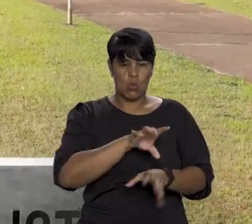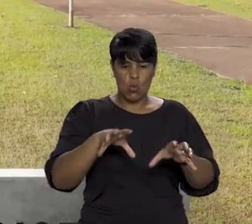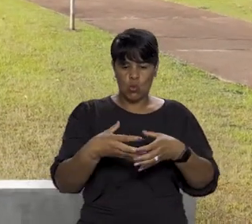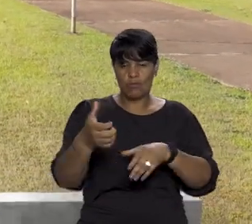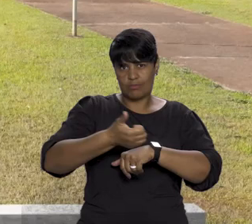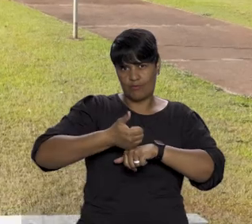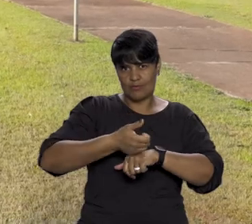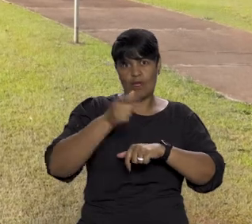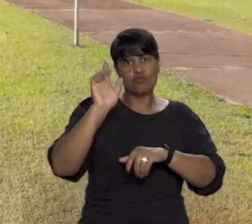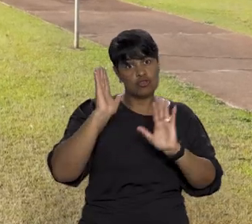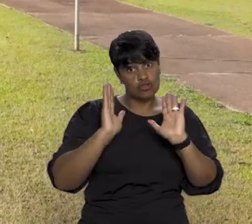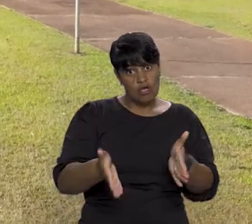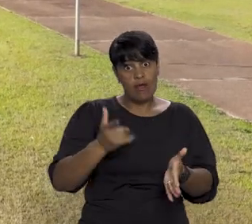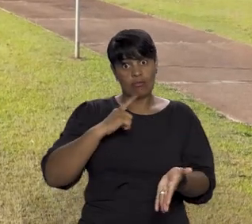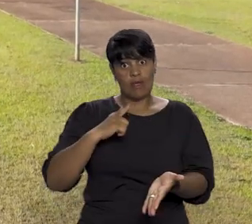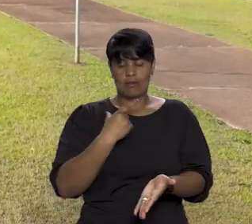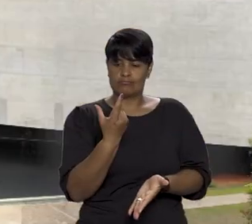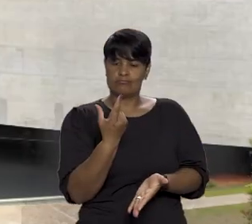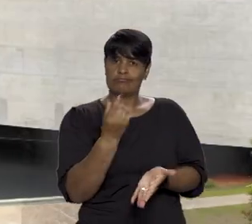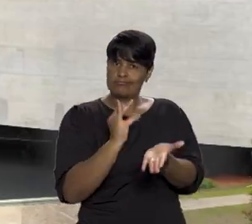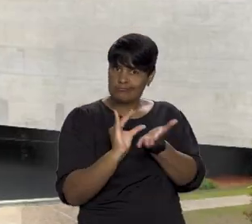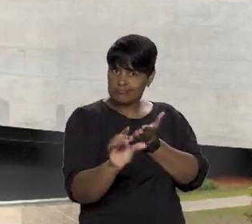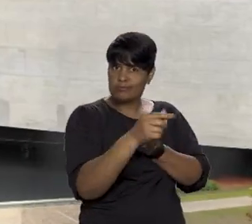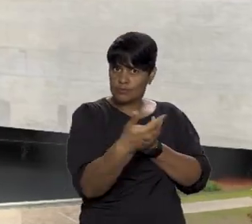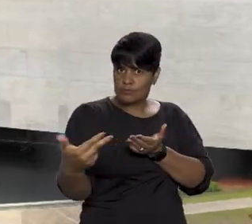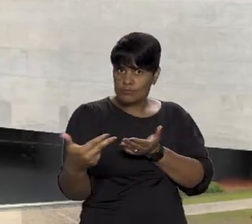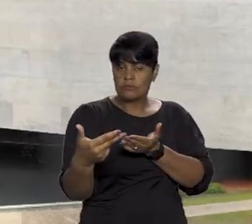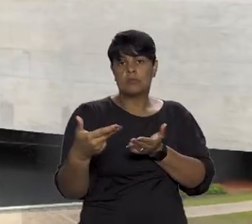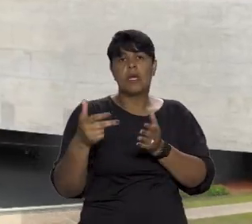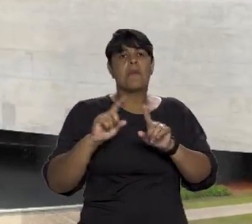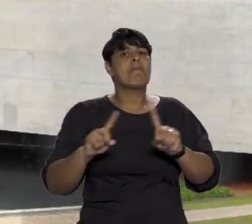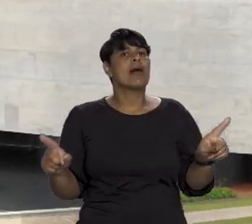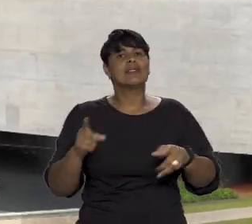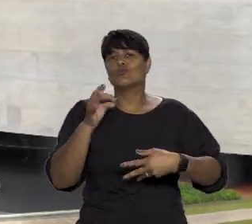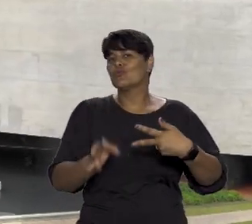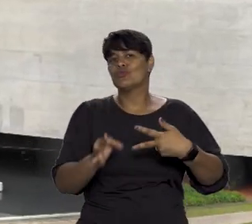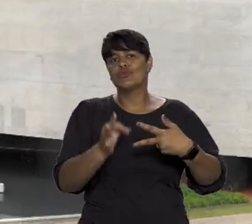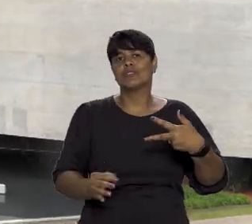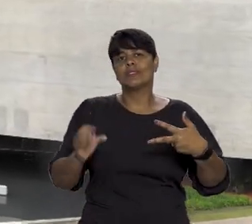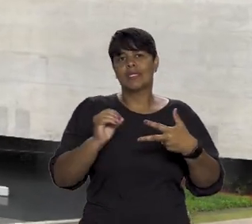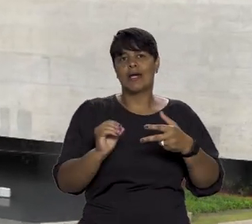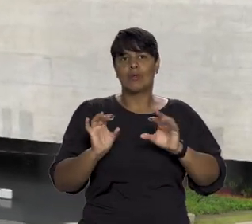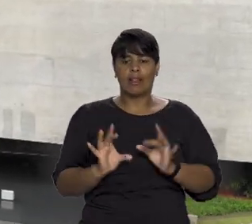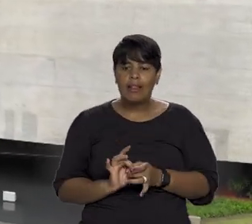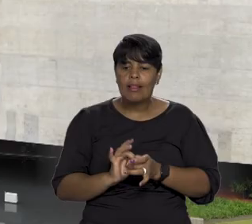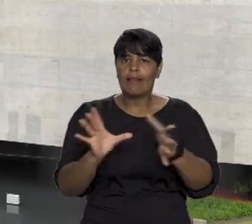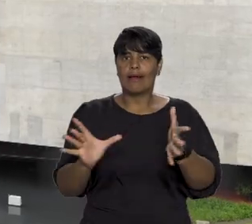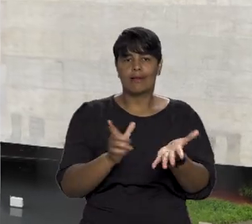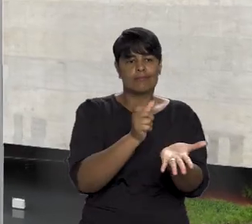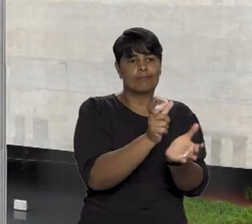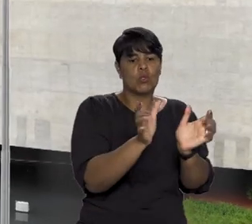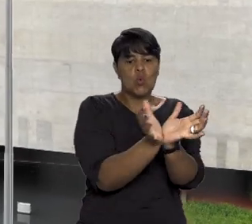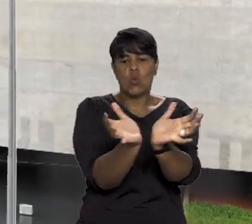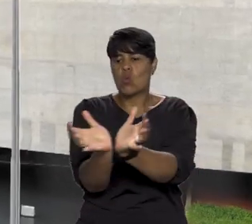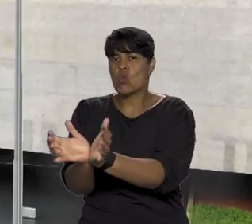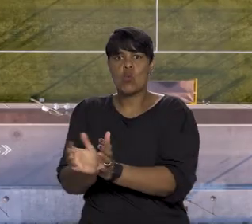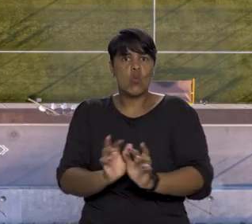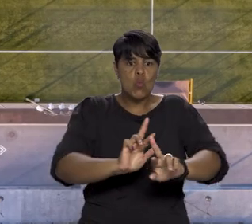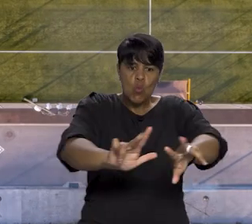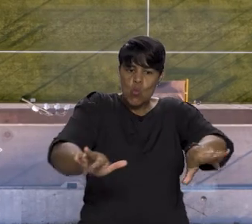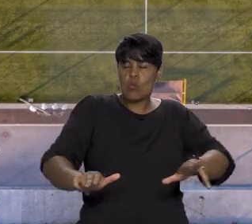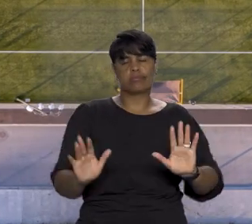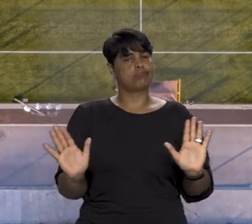ter sido beneficiada com o direito de arena não autoriza o judic talvez estender o benefício legal a outras categorias